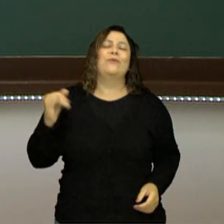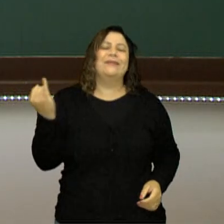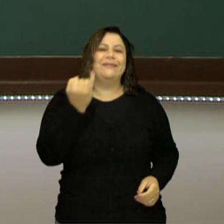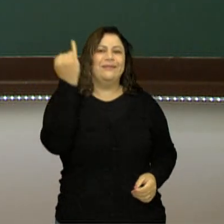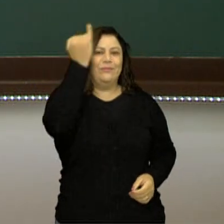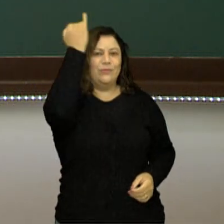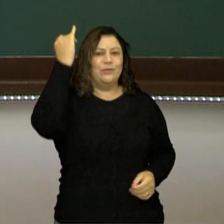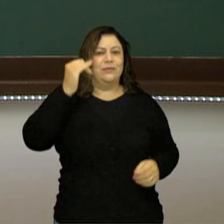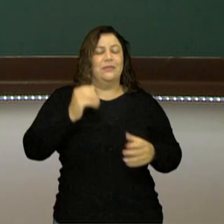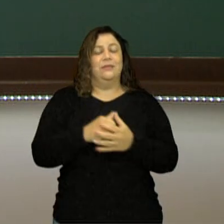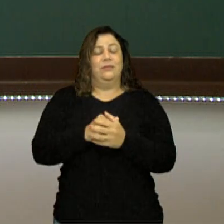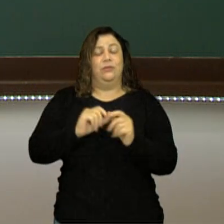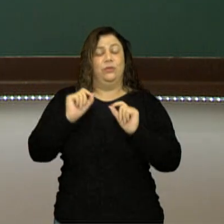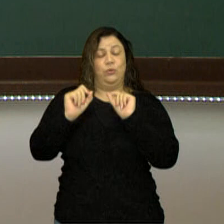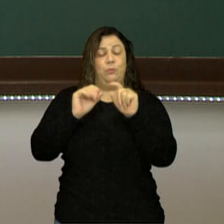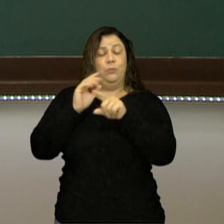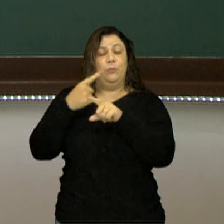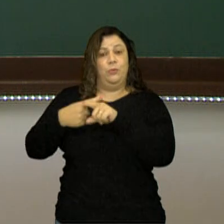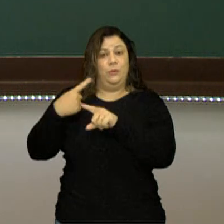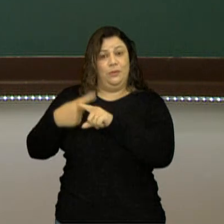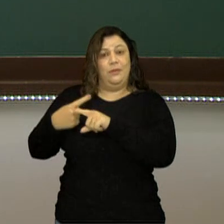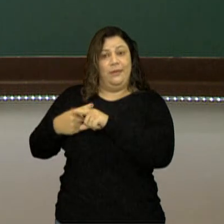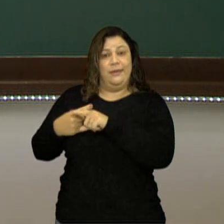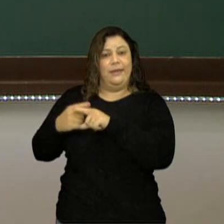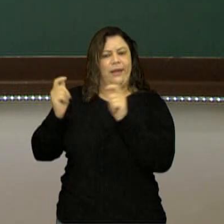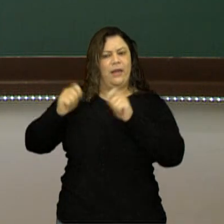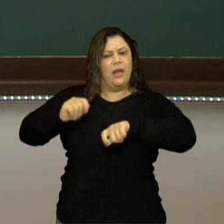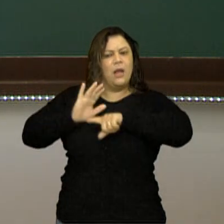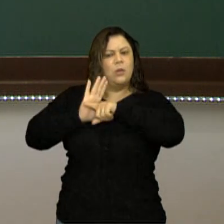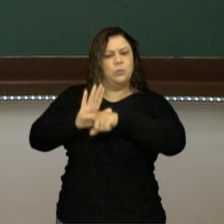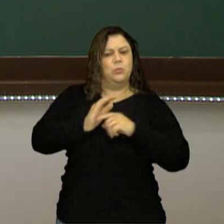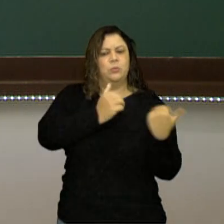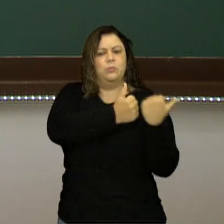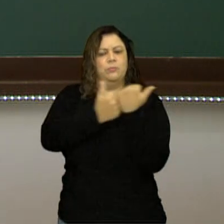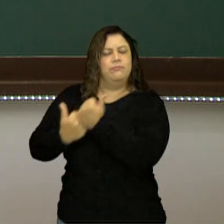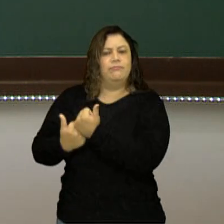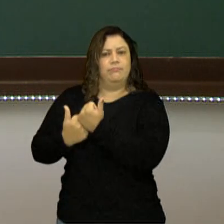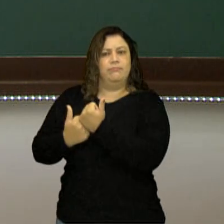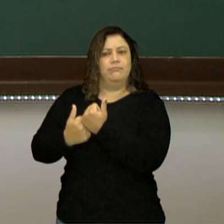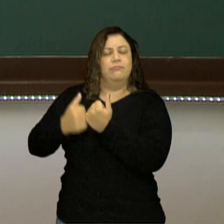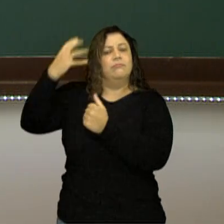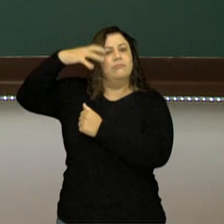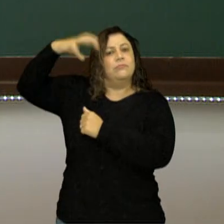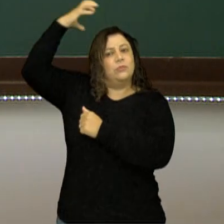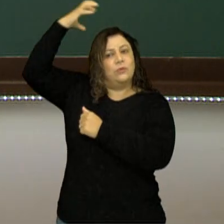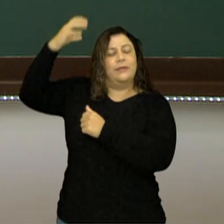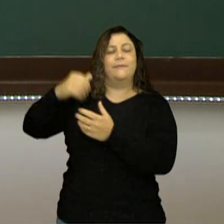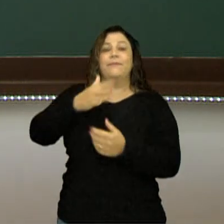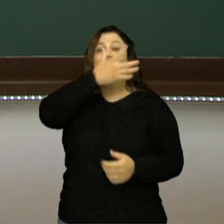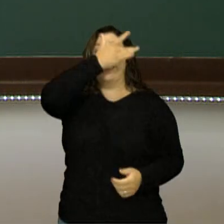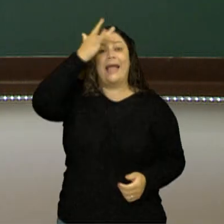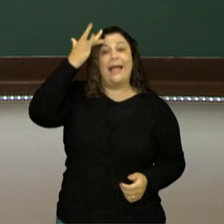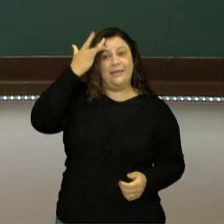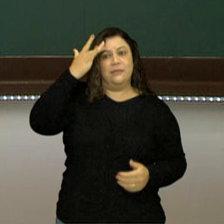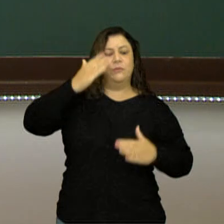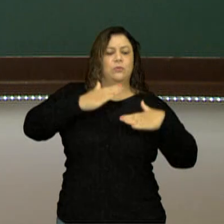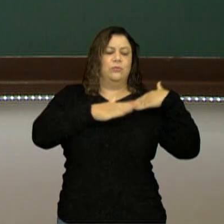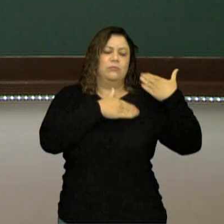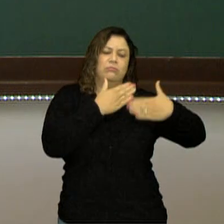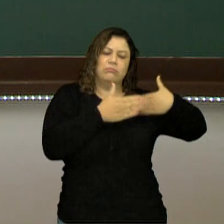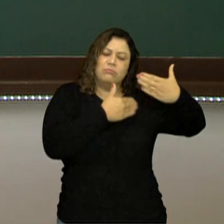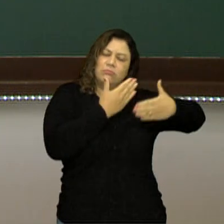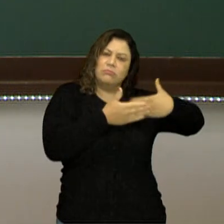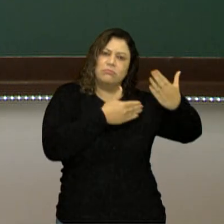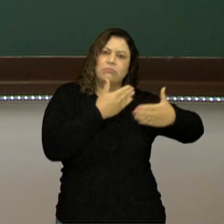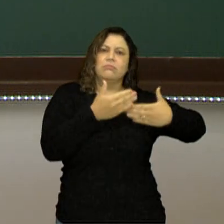quê? Porque ajudou no fortalecimento do poder do rei, porque após vencer a guerra as pessoas acabaram desenvolvendo então